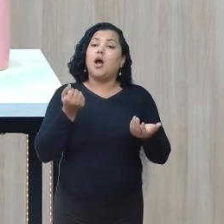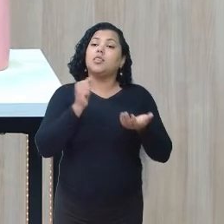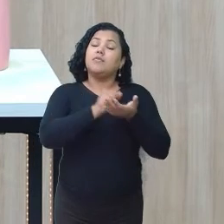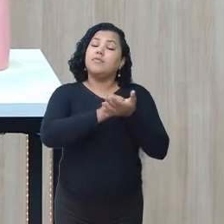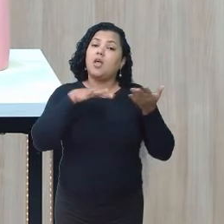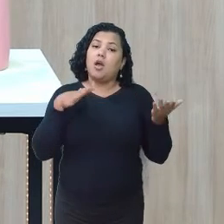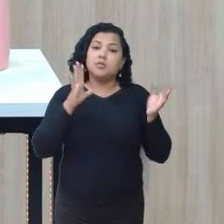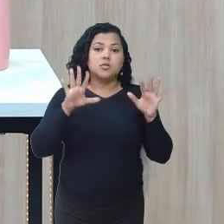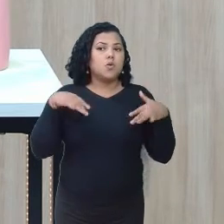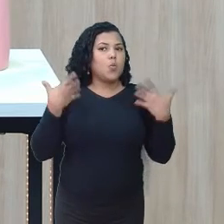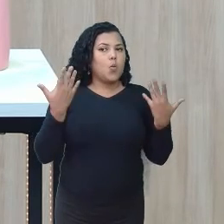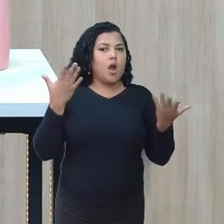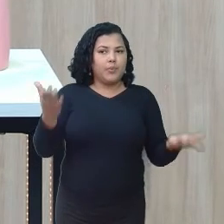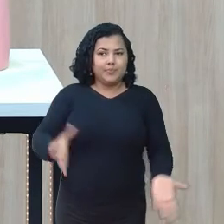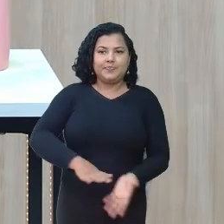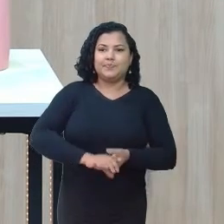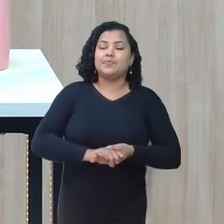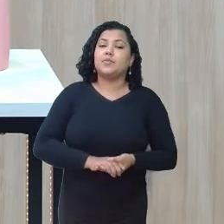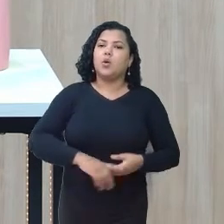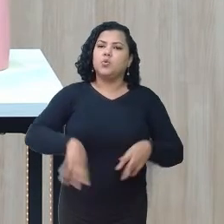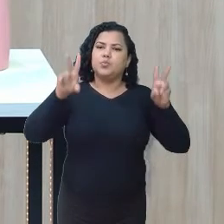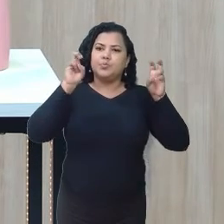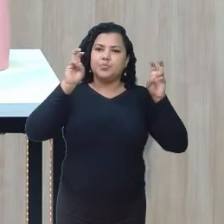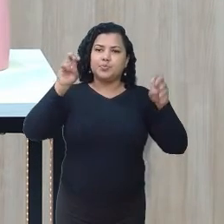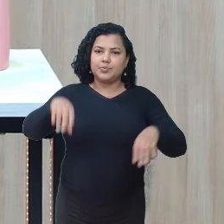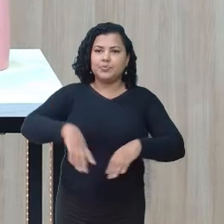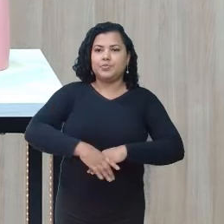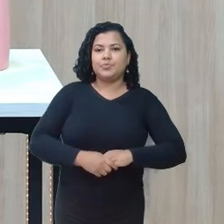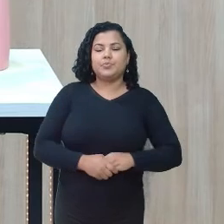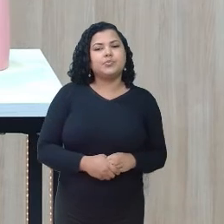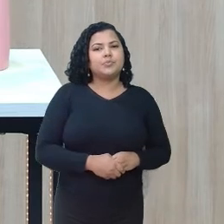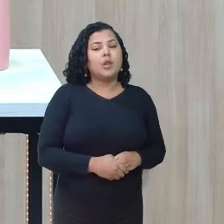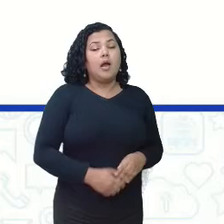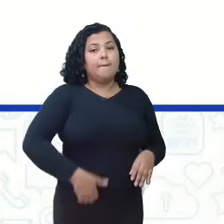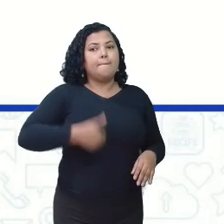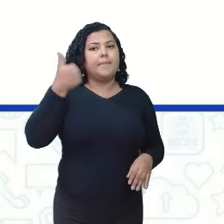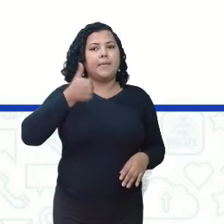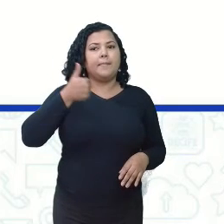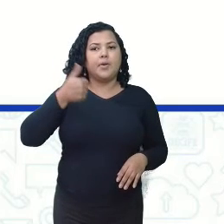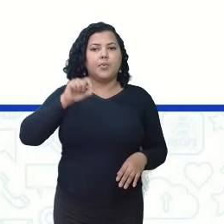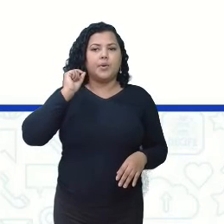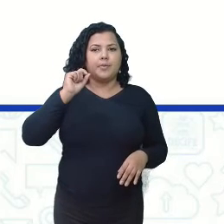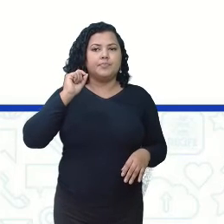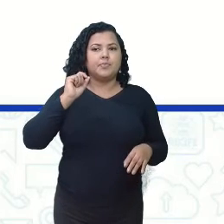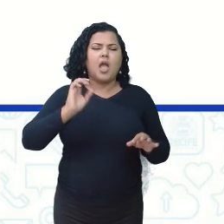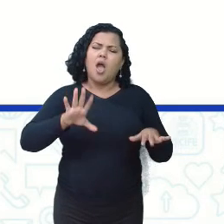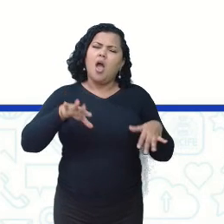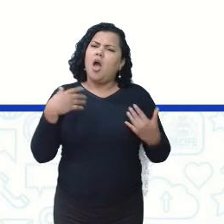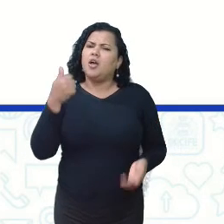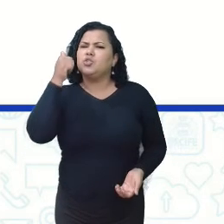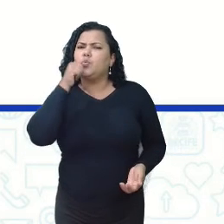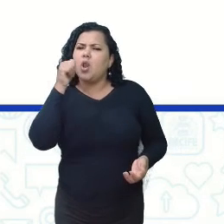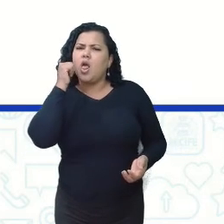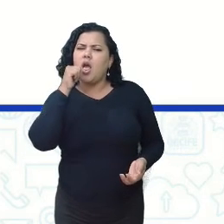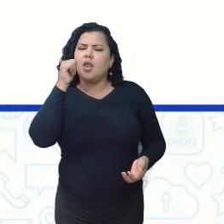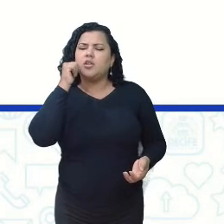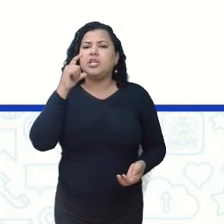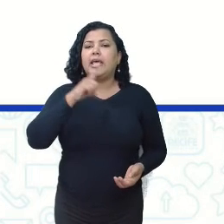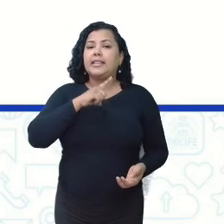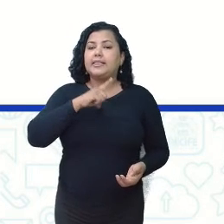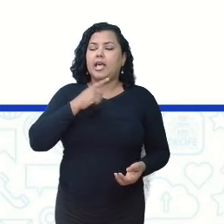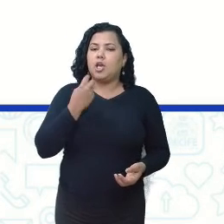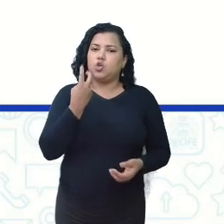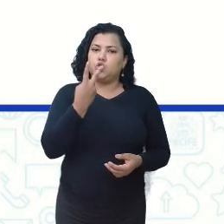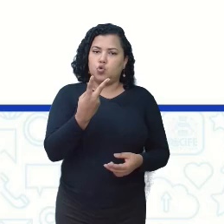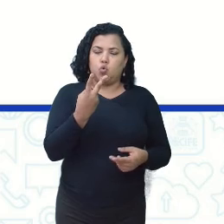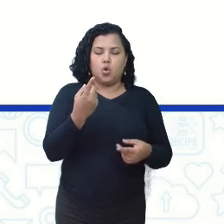nossas atividades de hoje sobre o assunto. Então, primeira questão, as mulheres apresentam 2